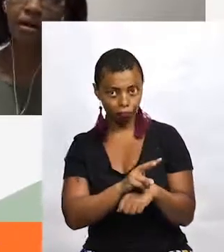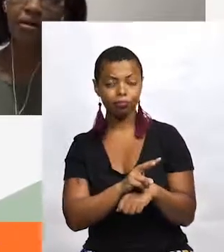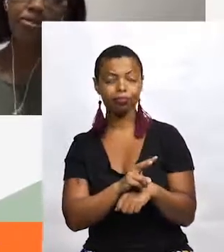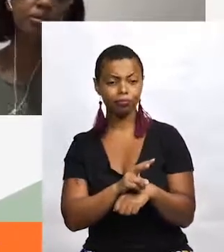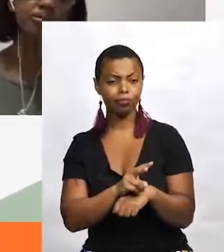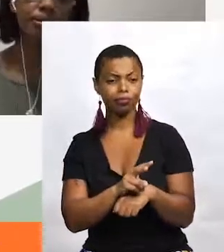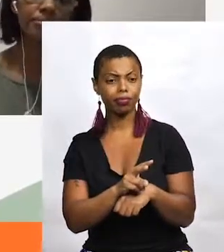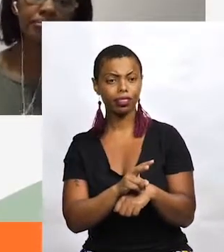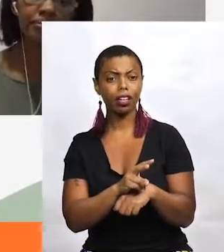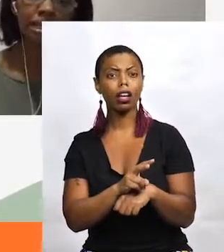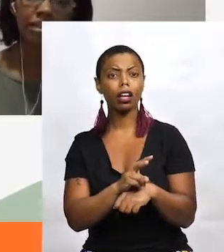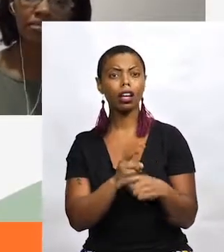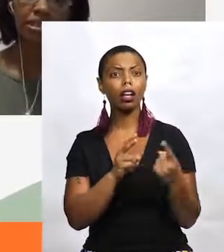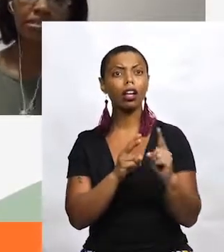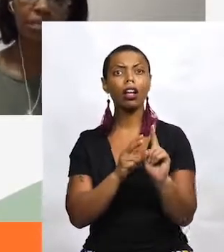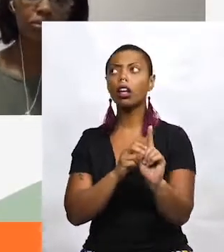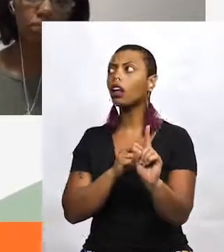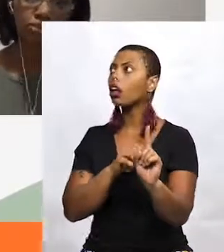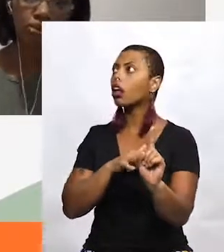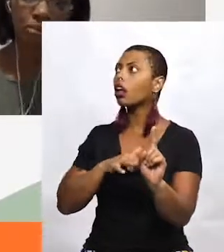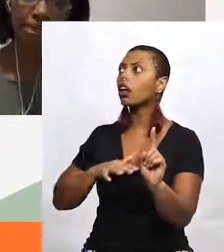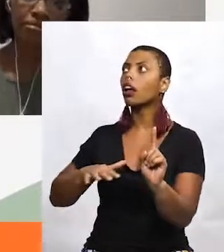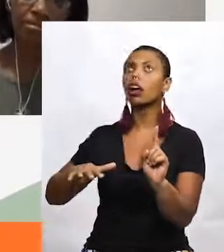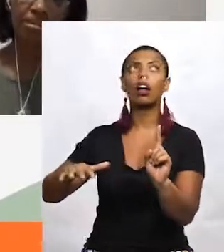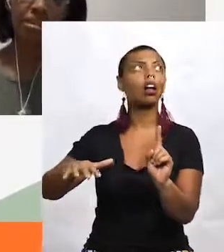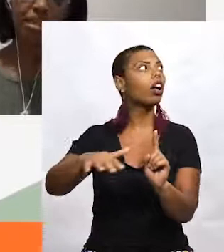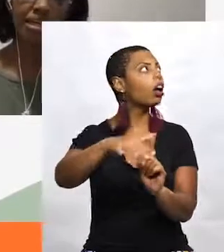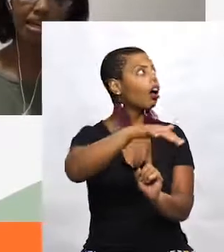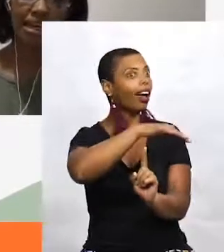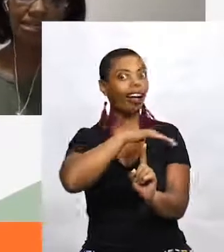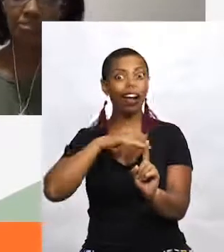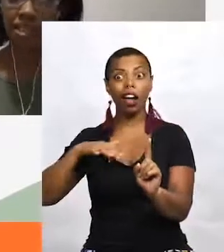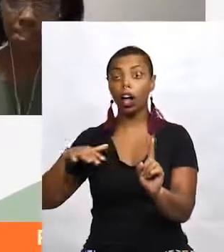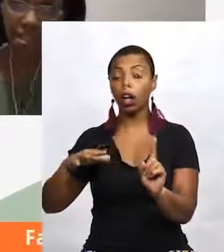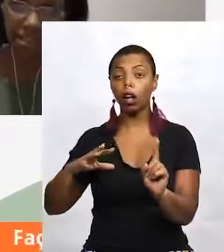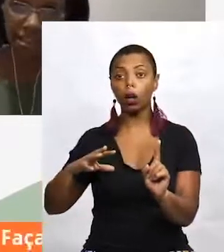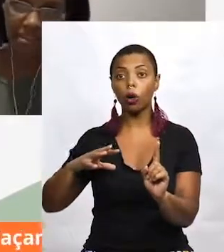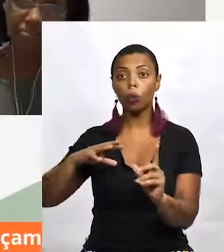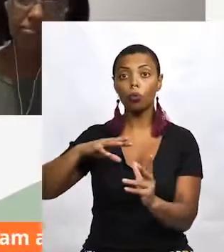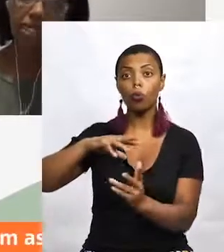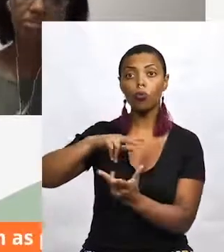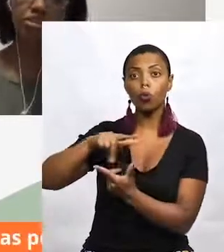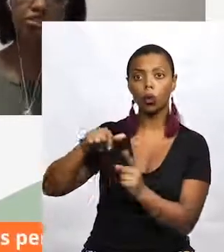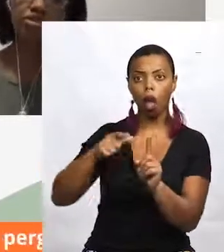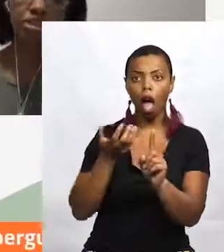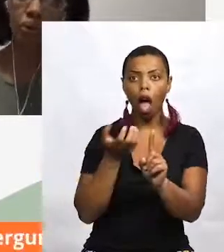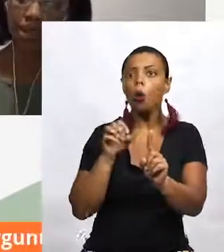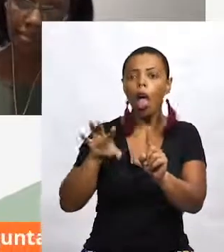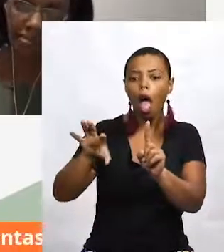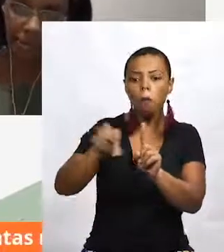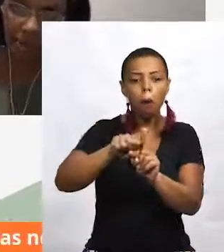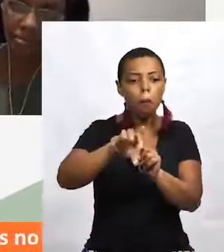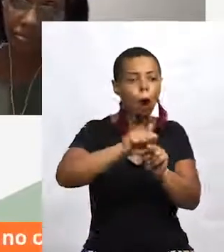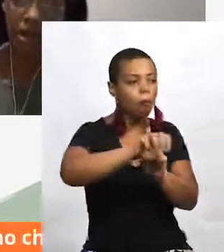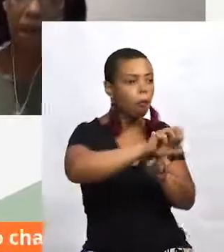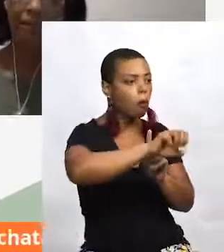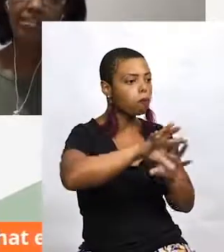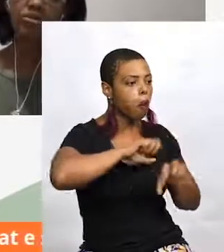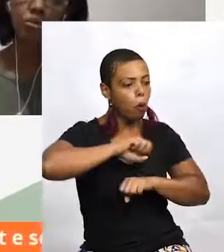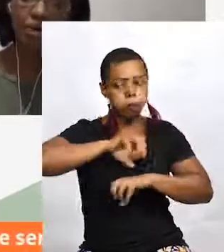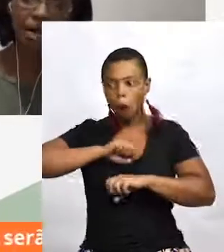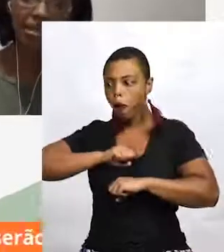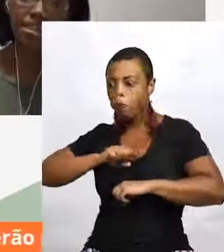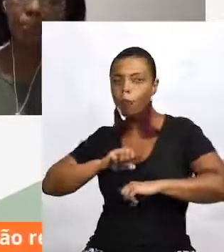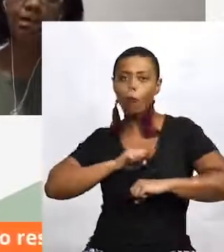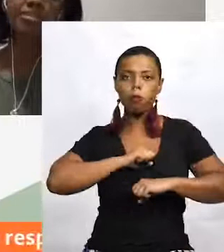mundo ao seu redor. Então, você tem um mundo para você se preencher dele, né? No sentido de conhecimento.